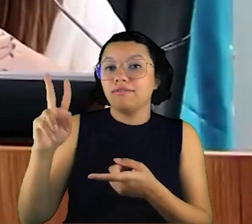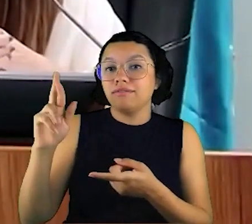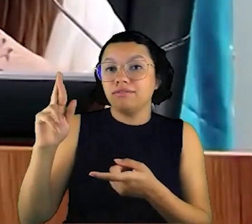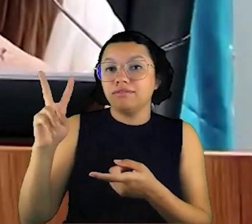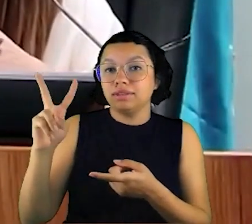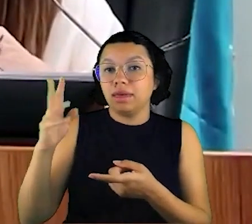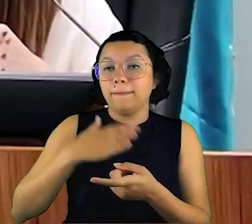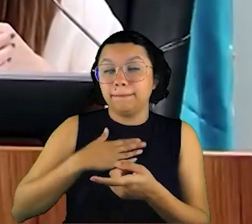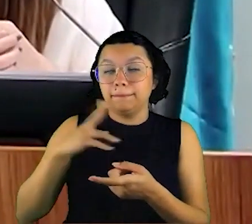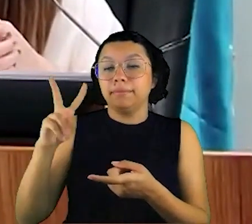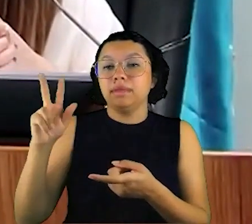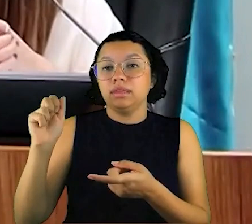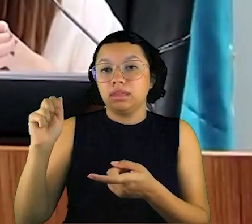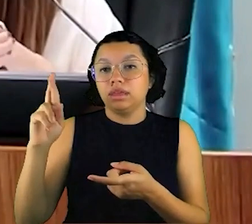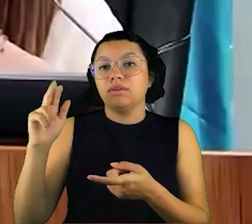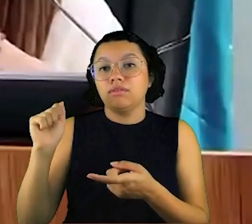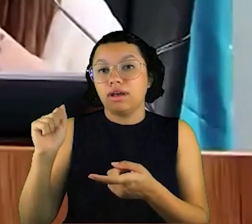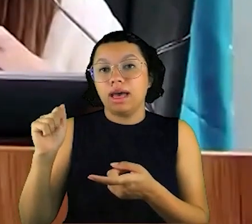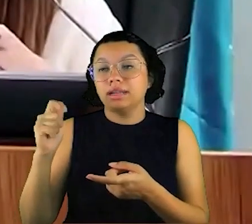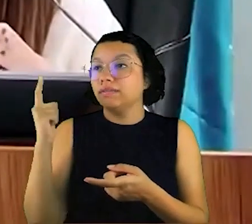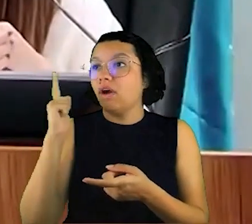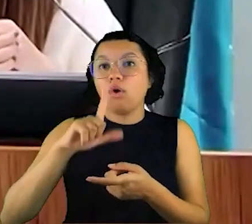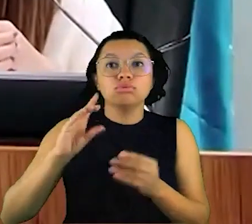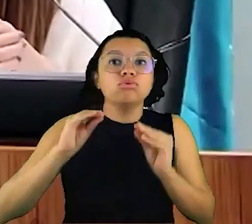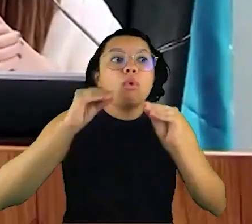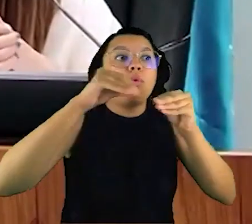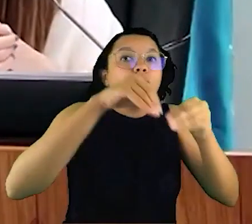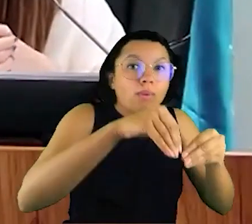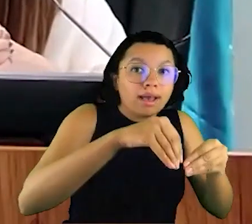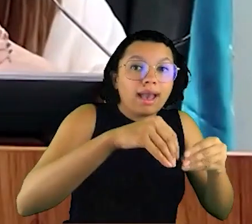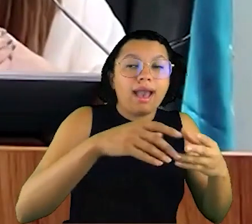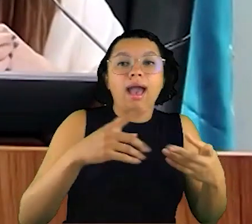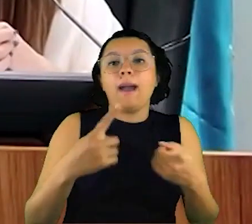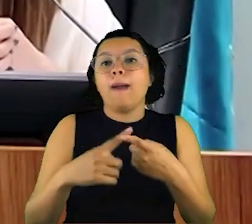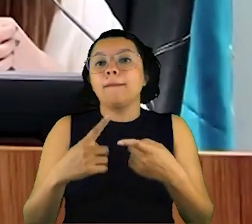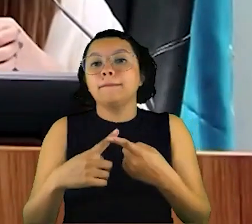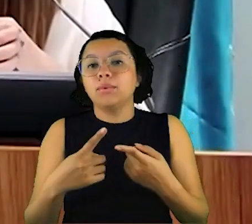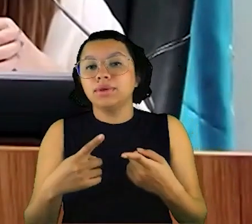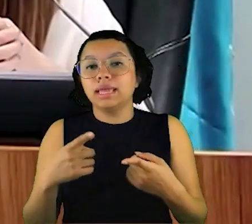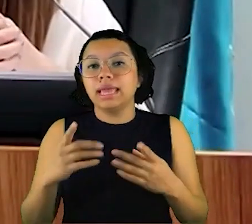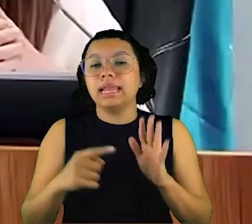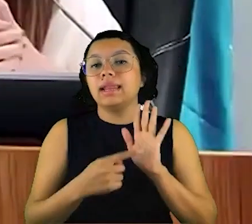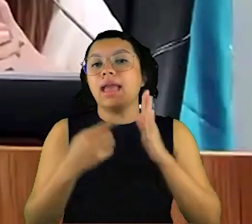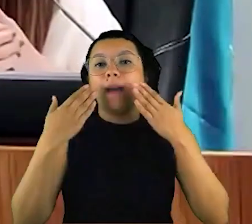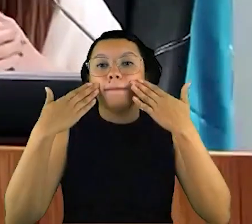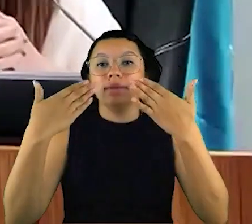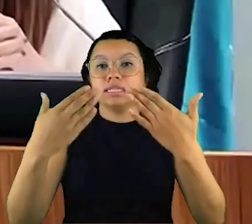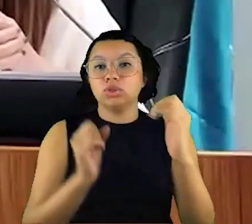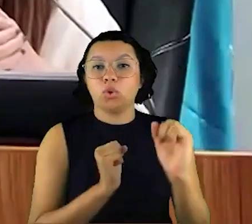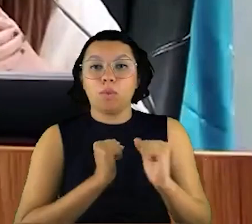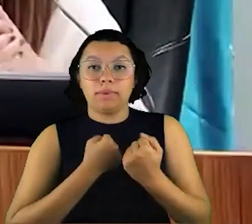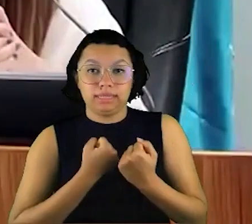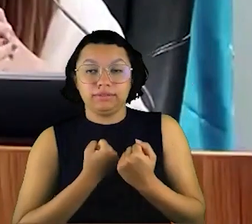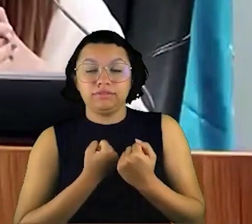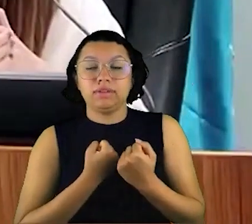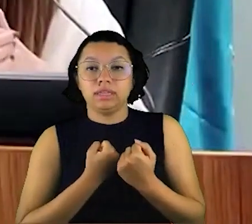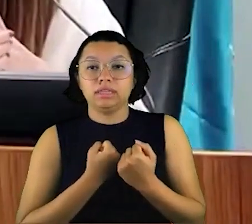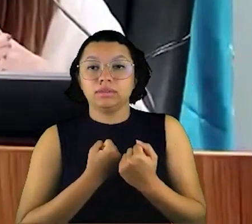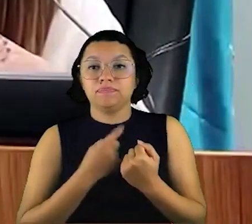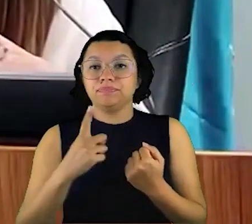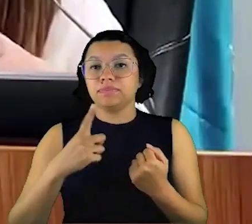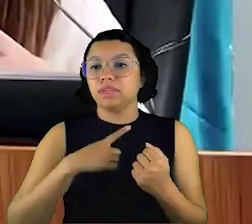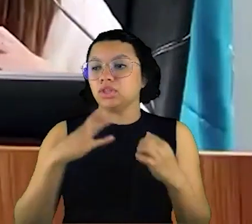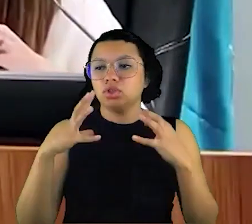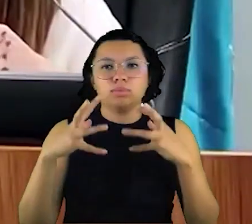incluir na transação por uma questão que ele apresentou uma defesa, uma exceção de pré-executividade, ele